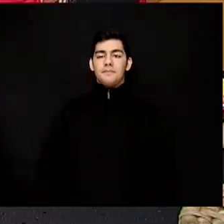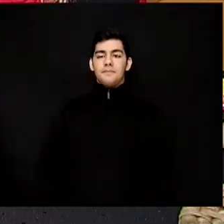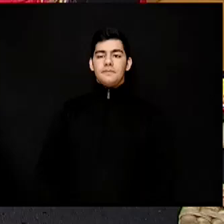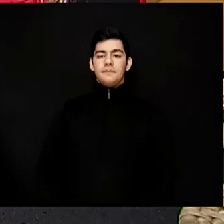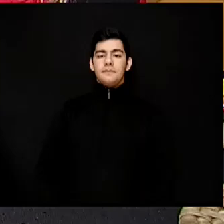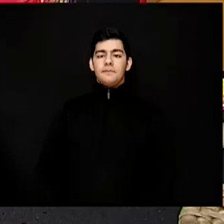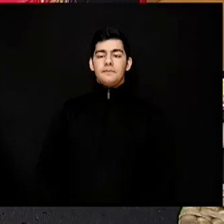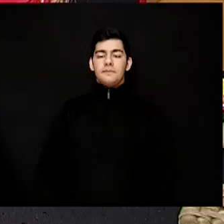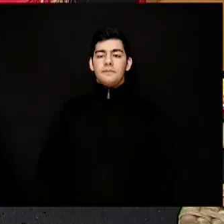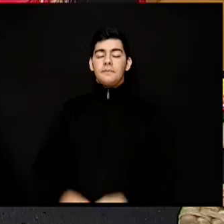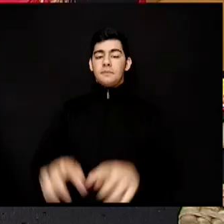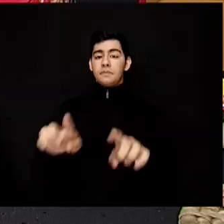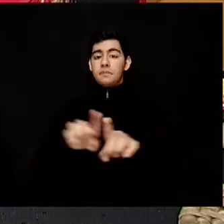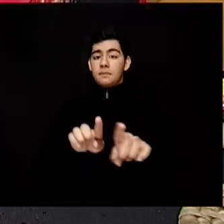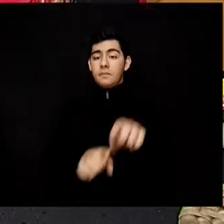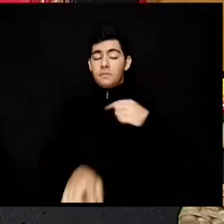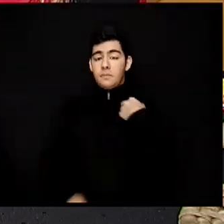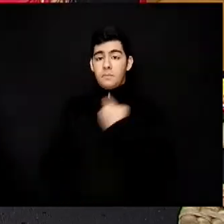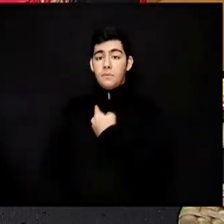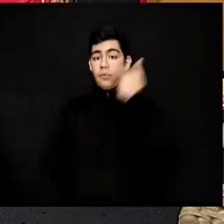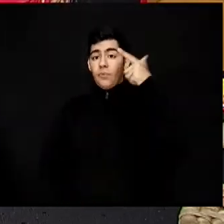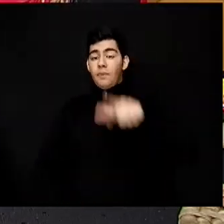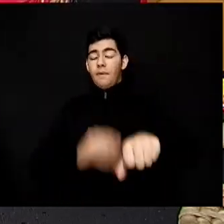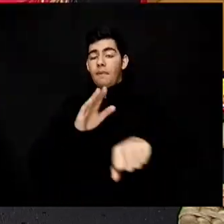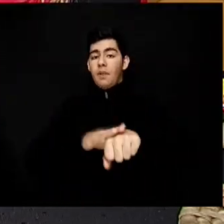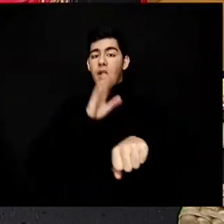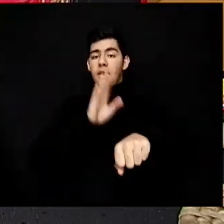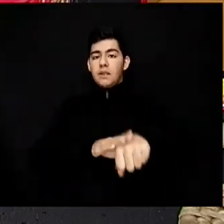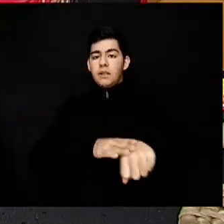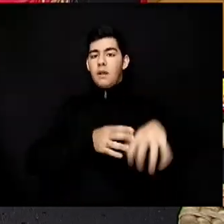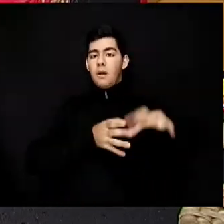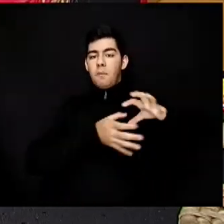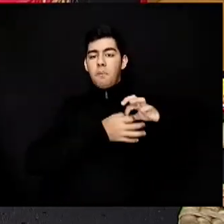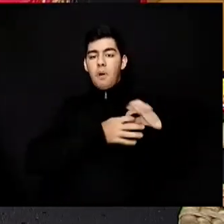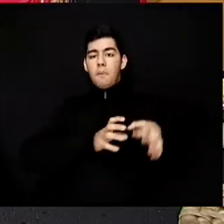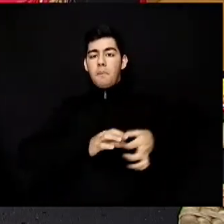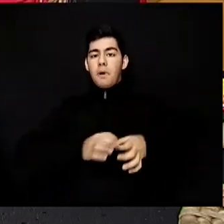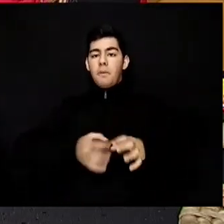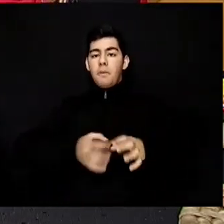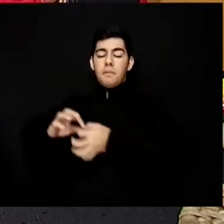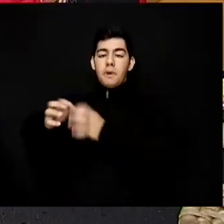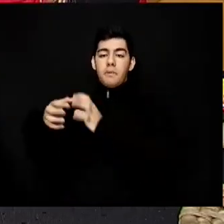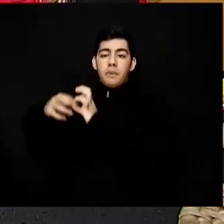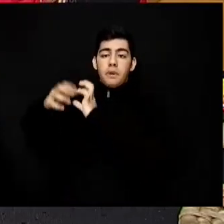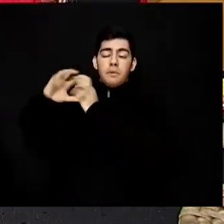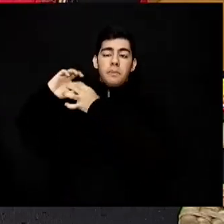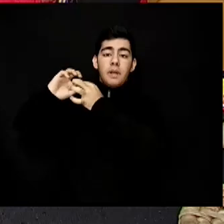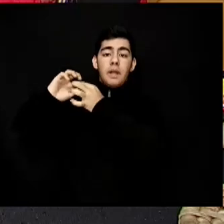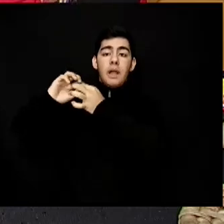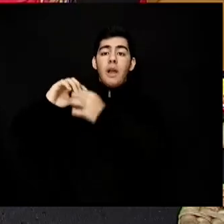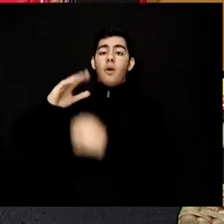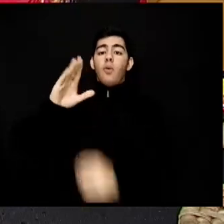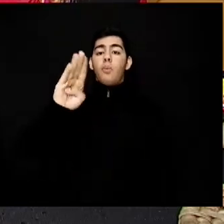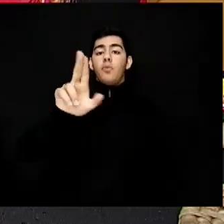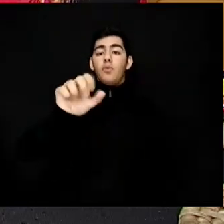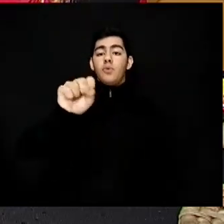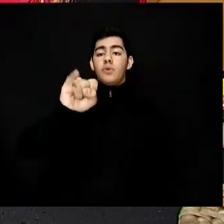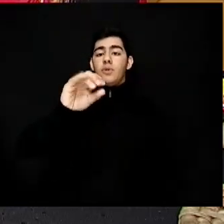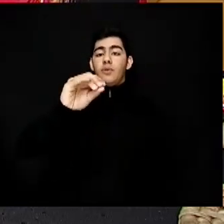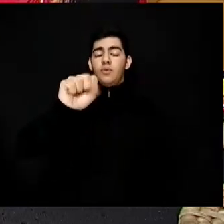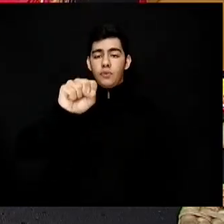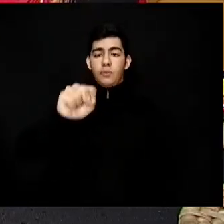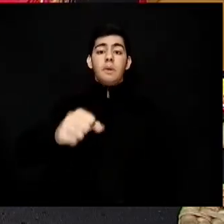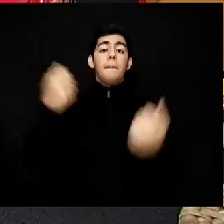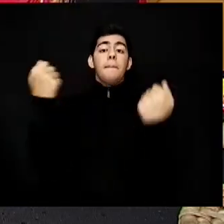poder fazer essa peça, esses búzios, eles precisam estar abertos, porque a gente vai passar o